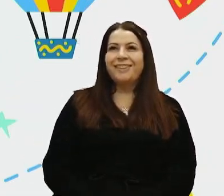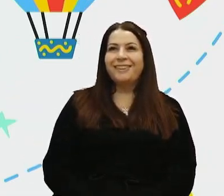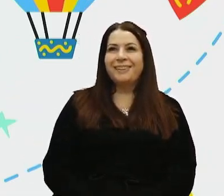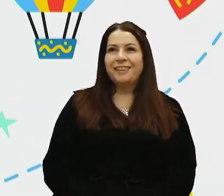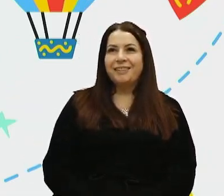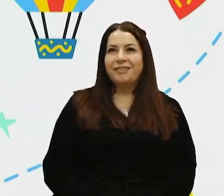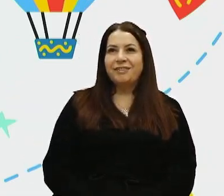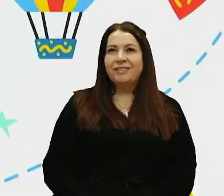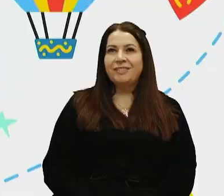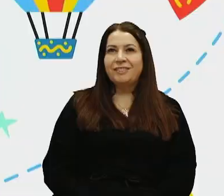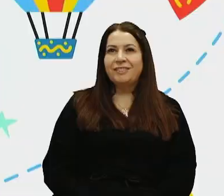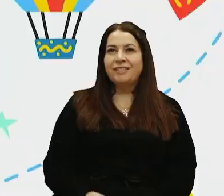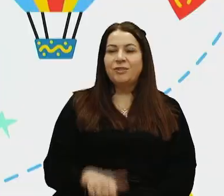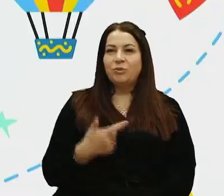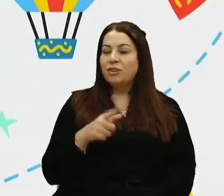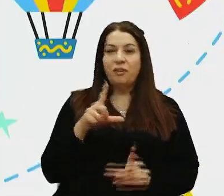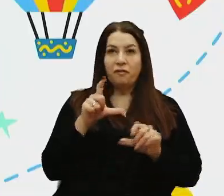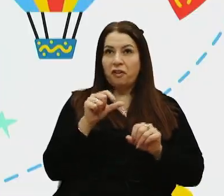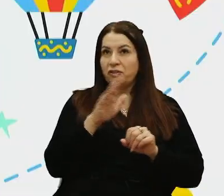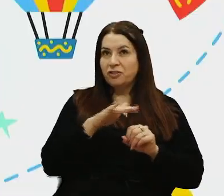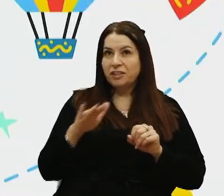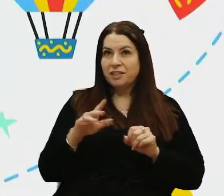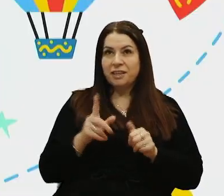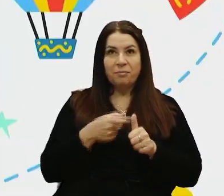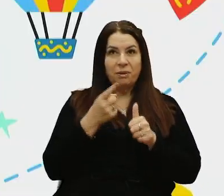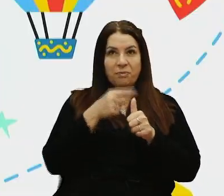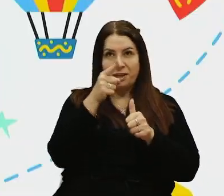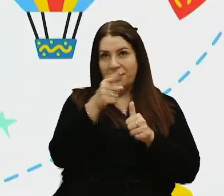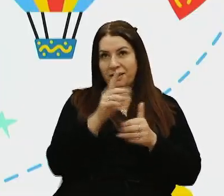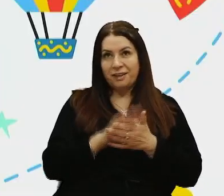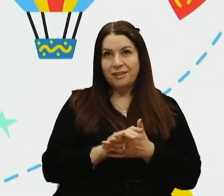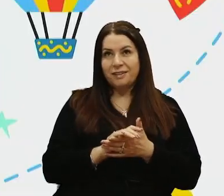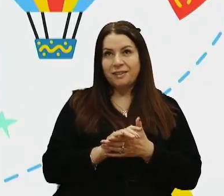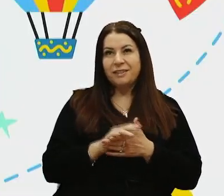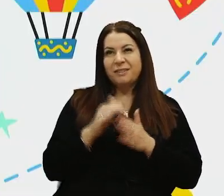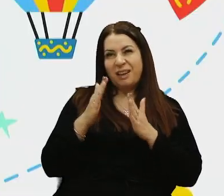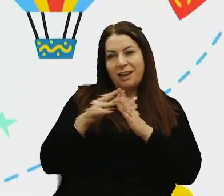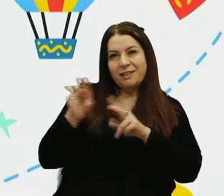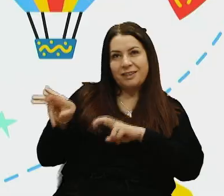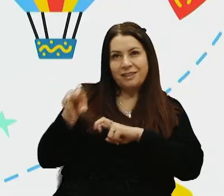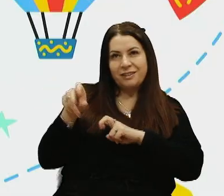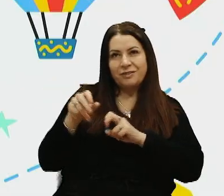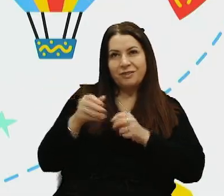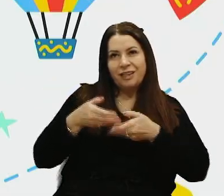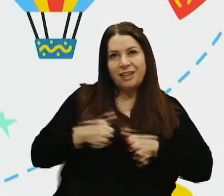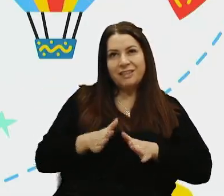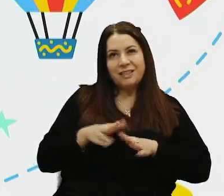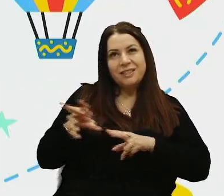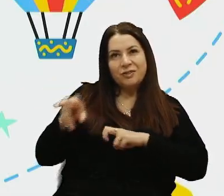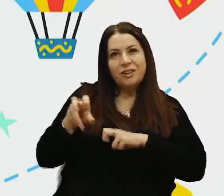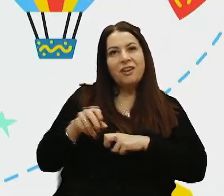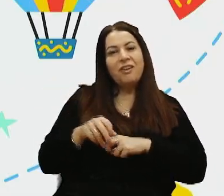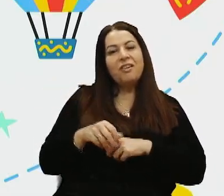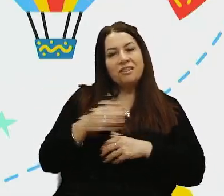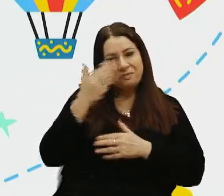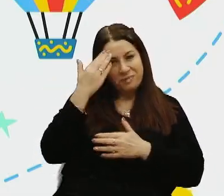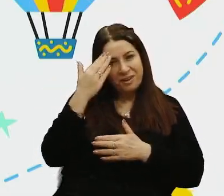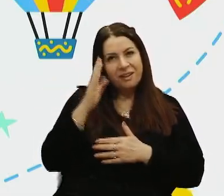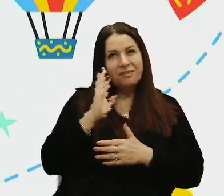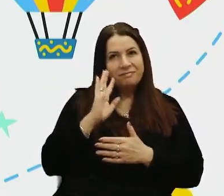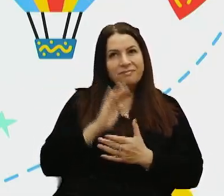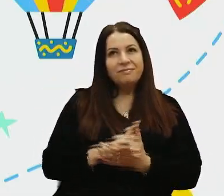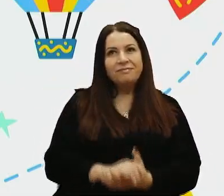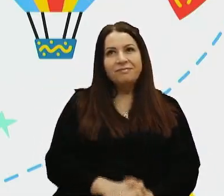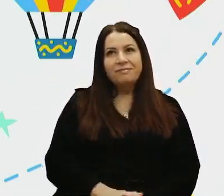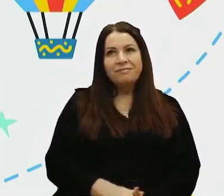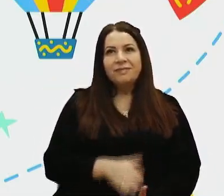Eu não tenho foto de criança, essa aqui é uma das primeiras, porque morava no interior, né? Nasci na roça. Que legal, muito obrigado. E vereador